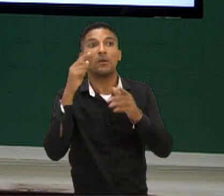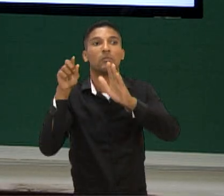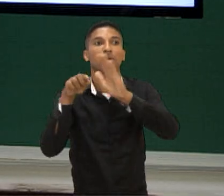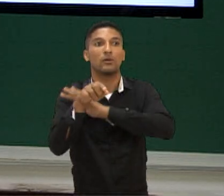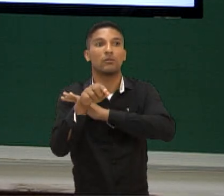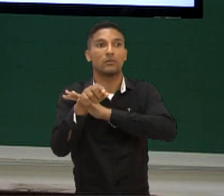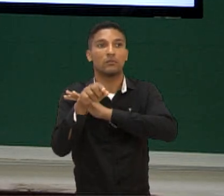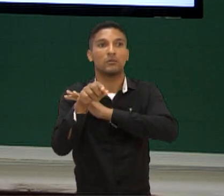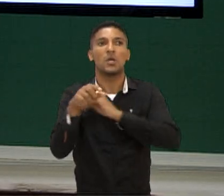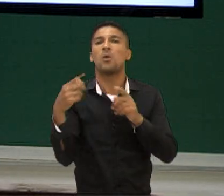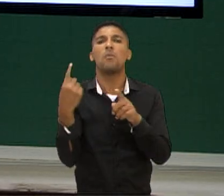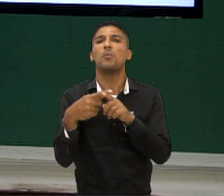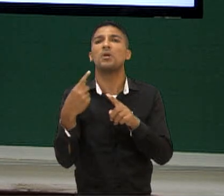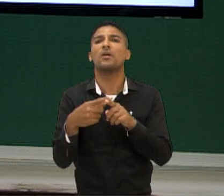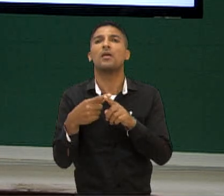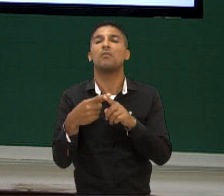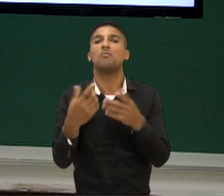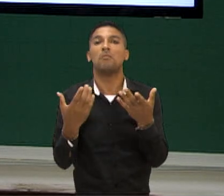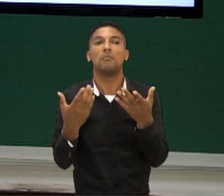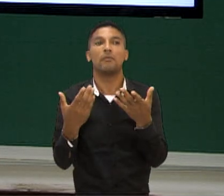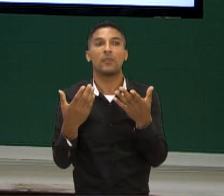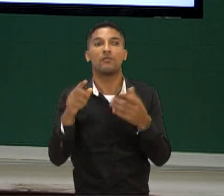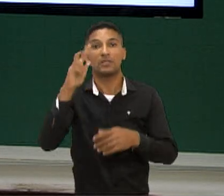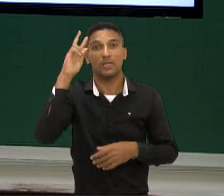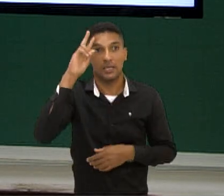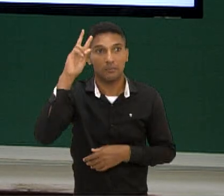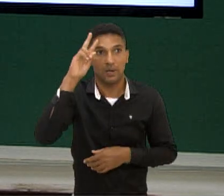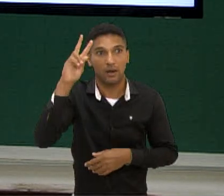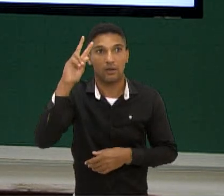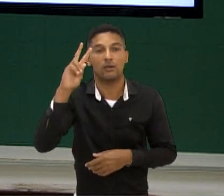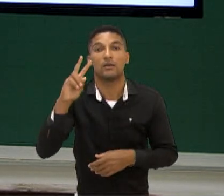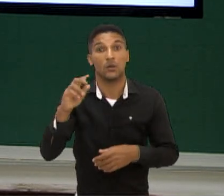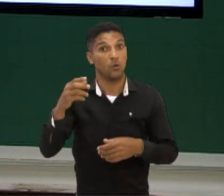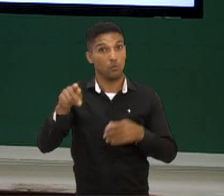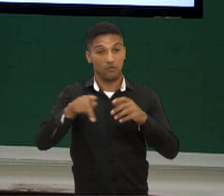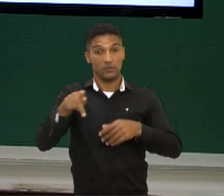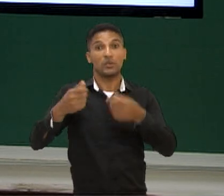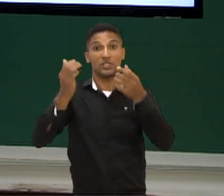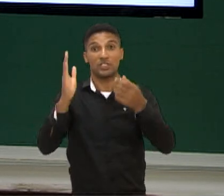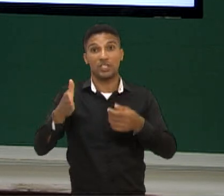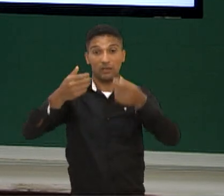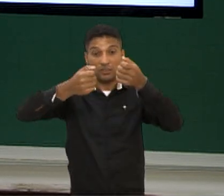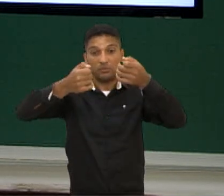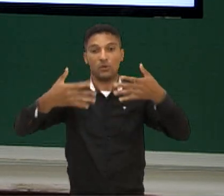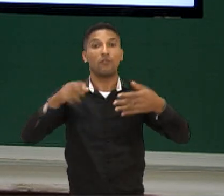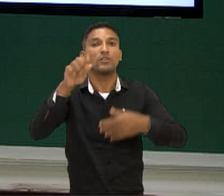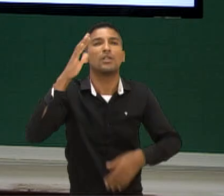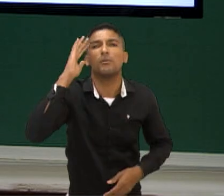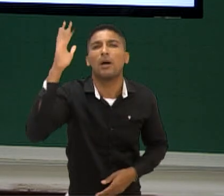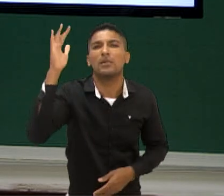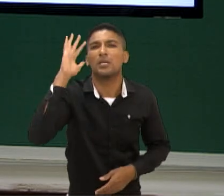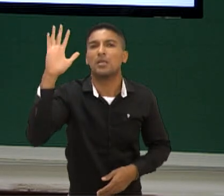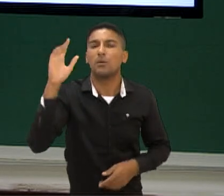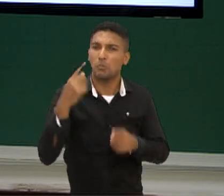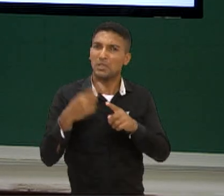né? Escrevam lá o que vocês lembram aqui do que eu falei e o que vocês imaginam. Igual eu disse, além